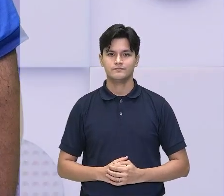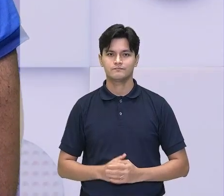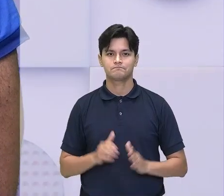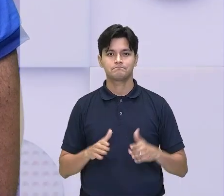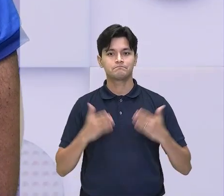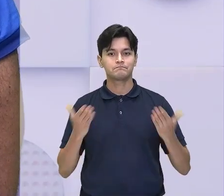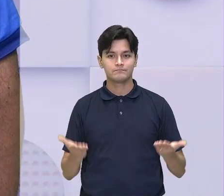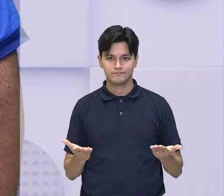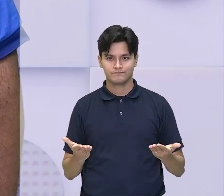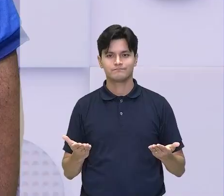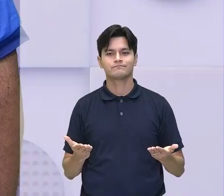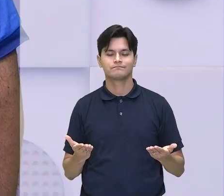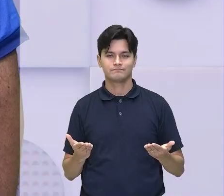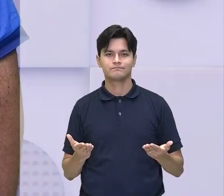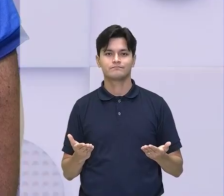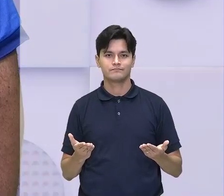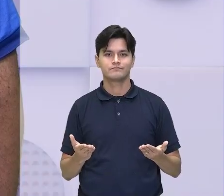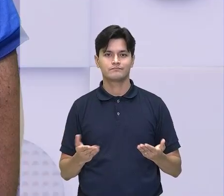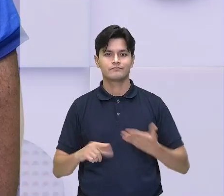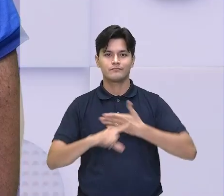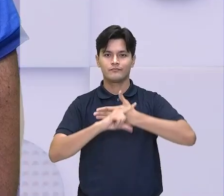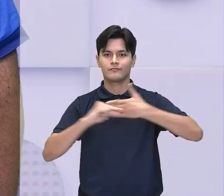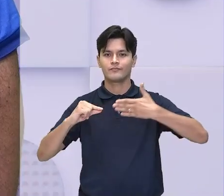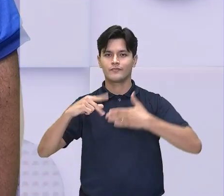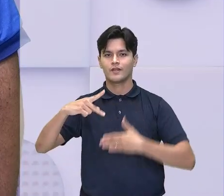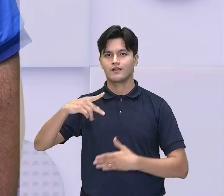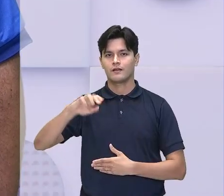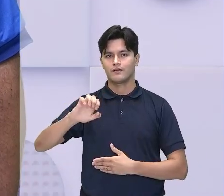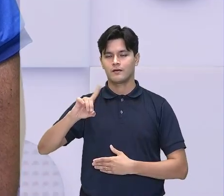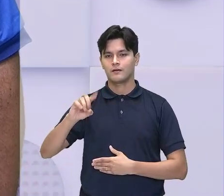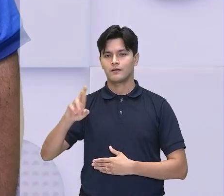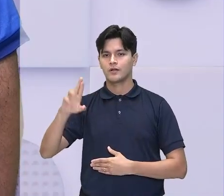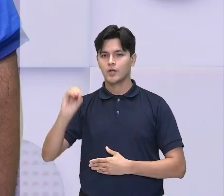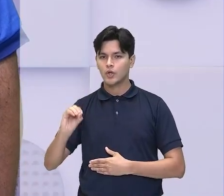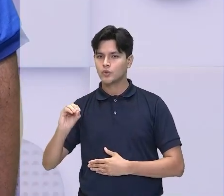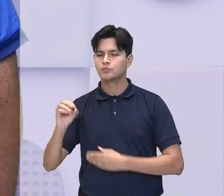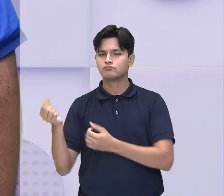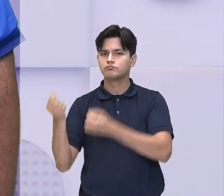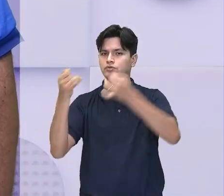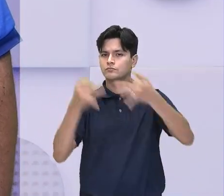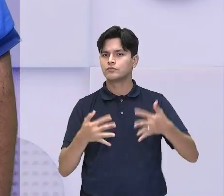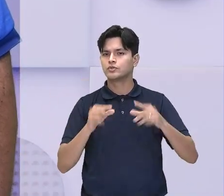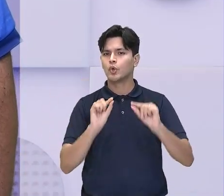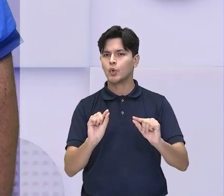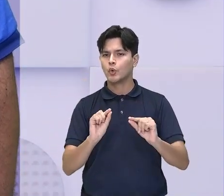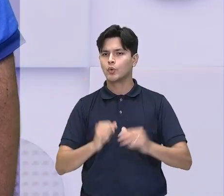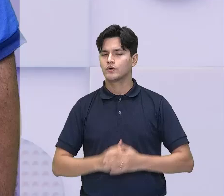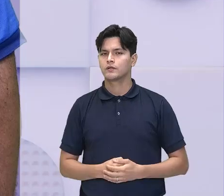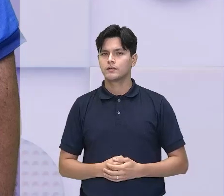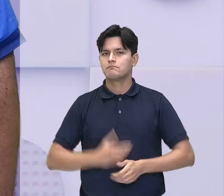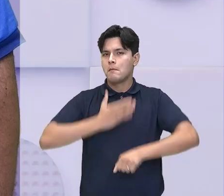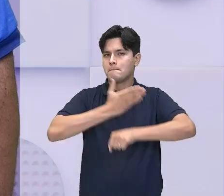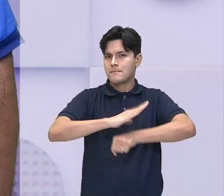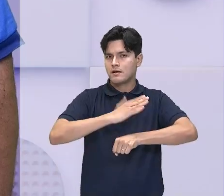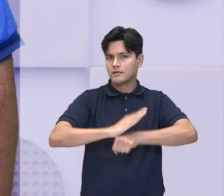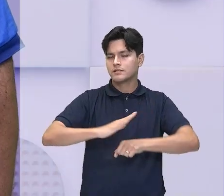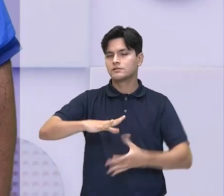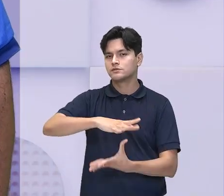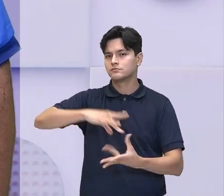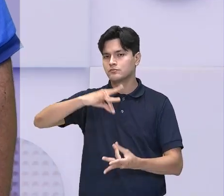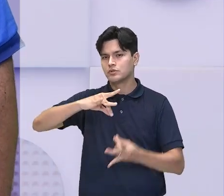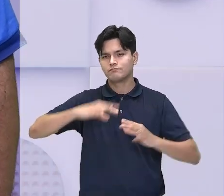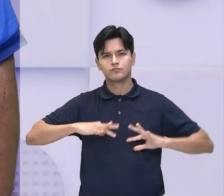Então, é isso que Pedro Casaldáliga colocou, né? Toda prática espiritual, nas